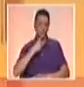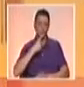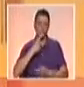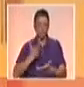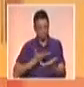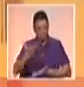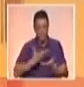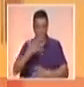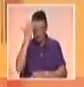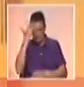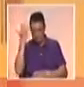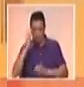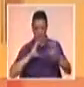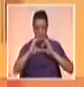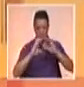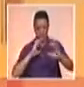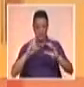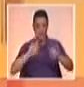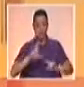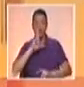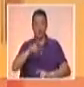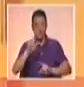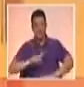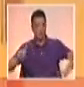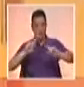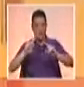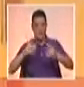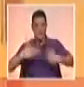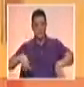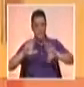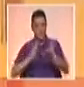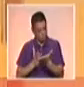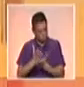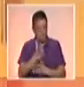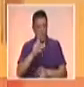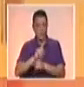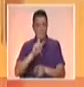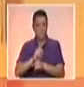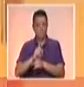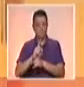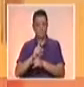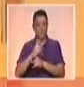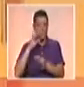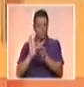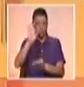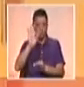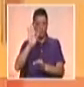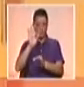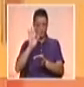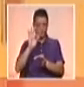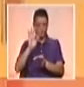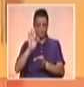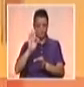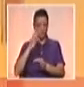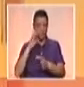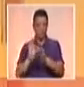momento, essa vertente, essa resposta já não existe, mas continua a ser muito importante porque... É uma opção? É